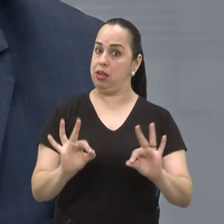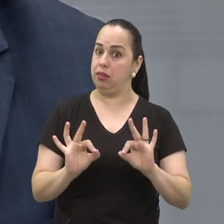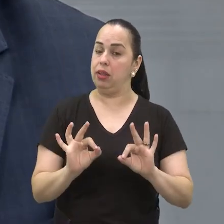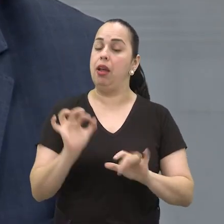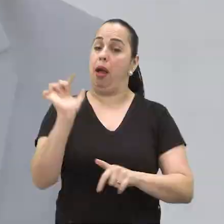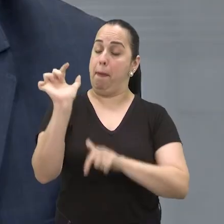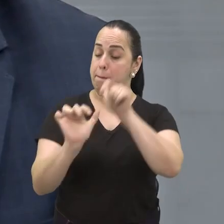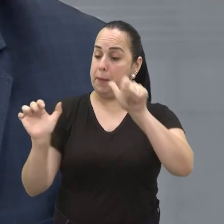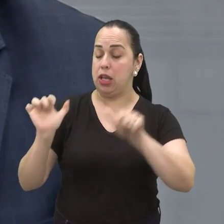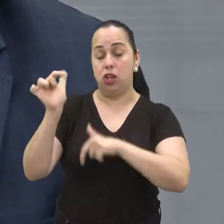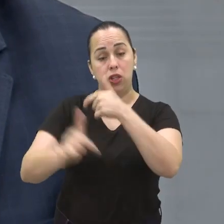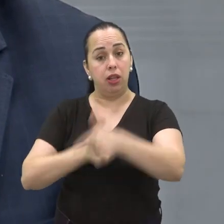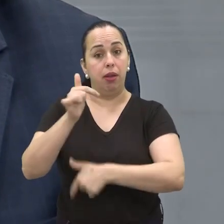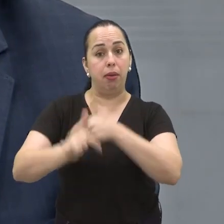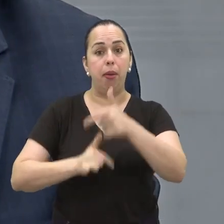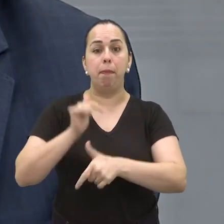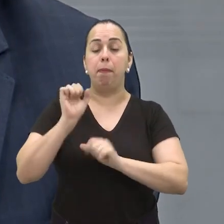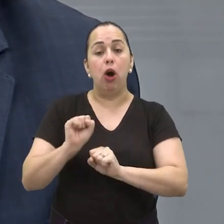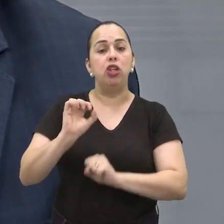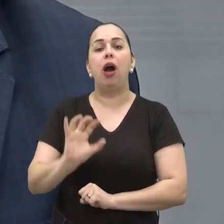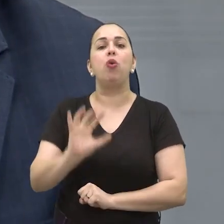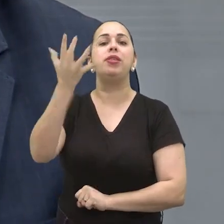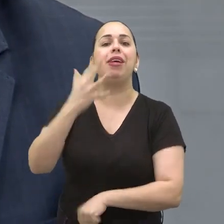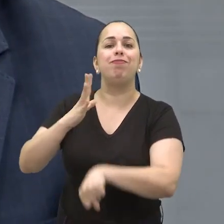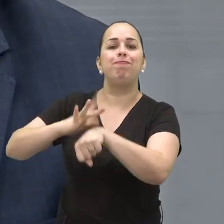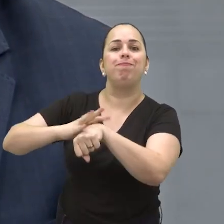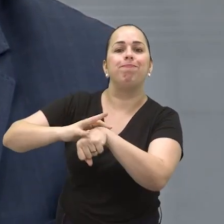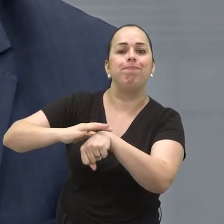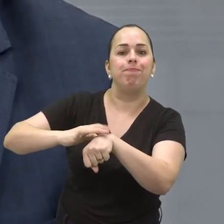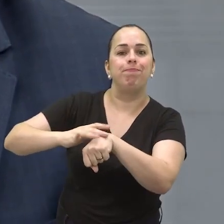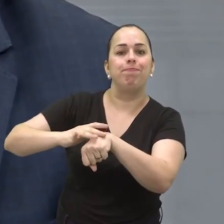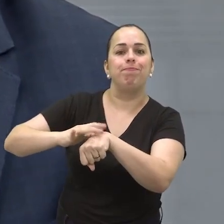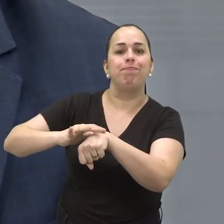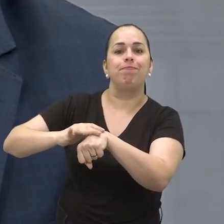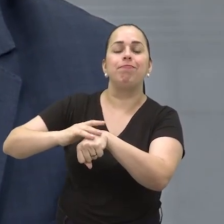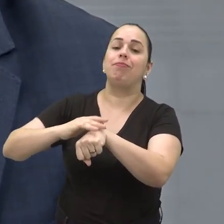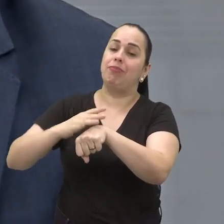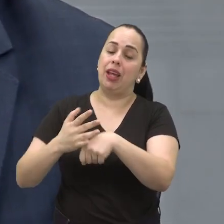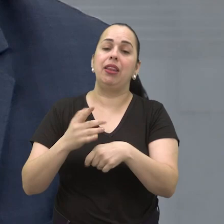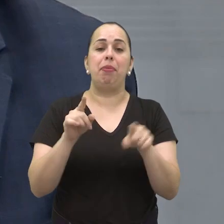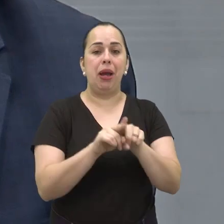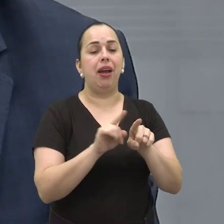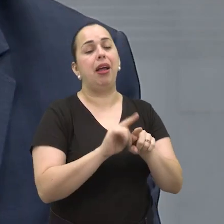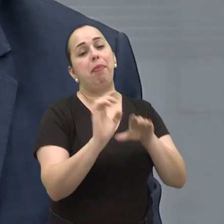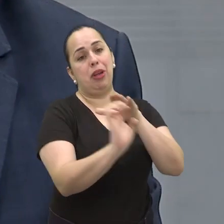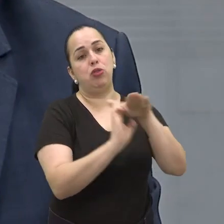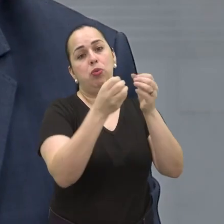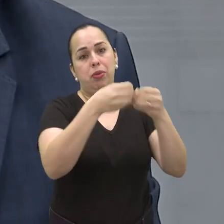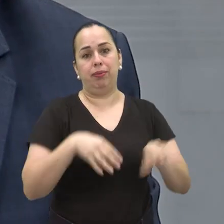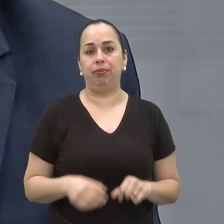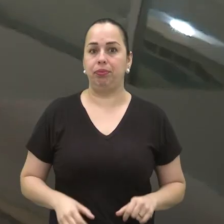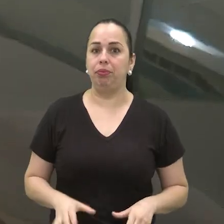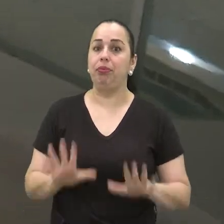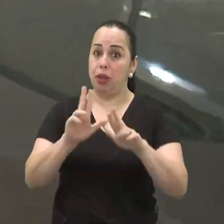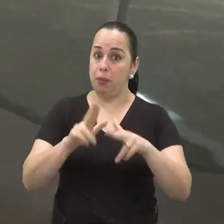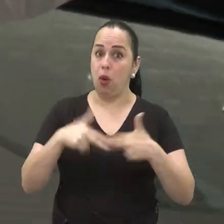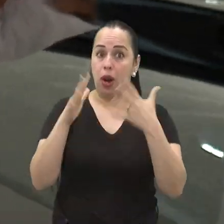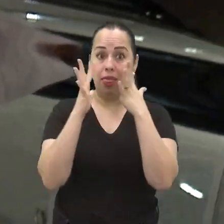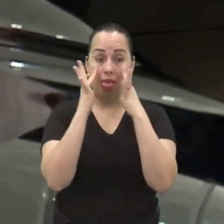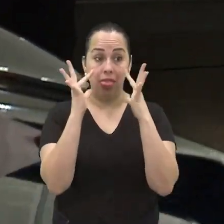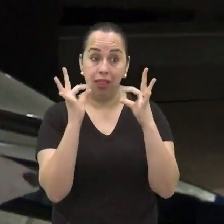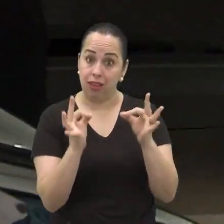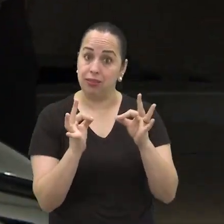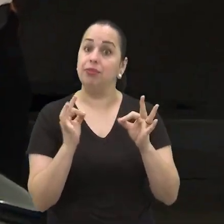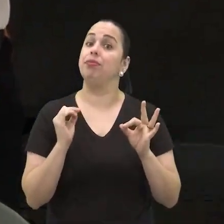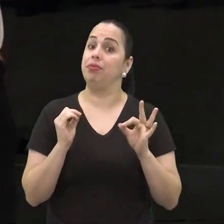um sinal amarelo. Esse trabalhador tem uma grande probabilidade de adoecer, e um trabalhador adoecido é uma empresa doente. Isso